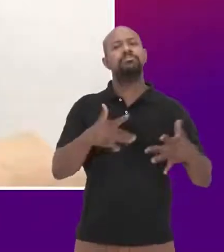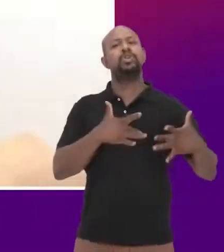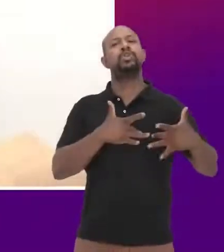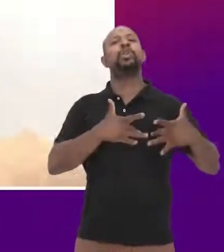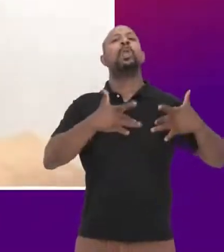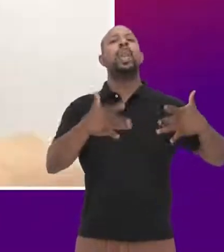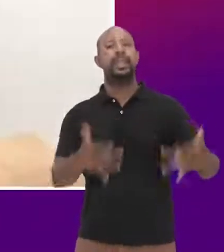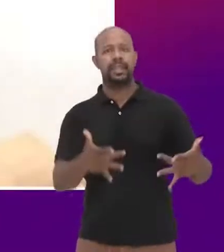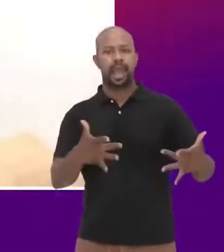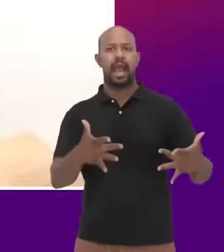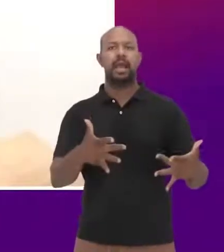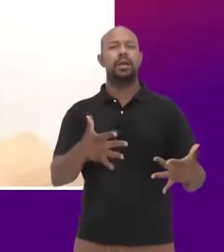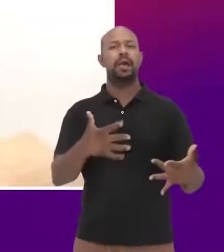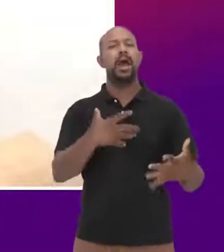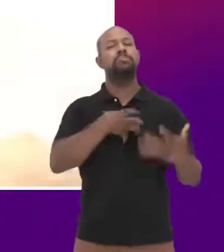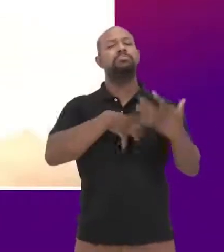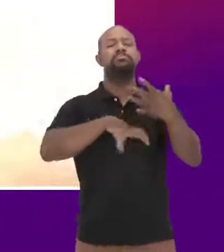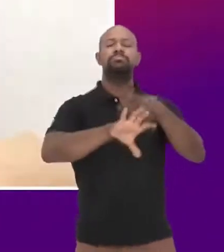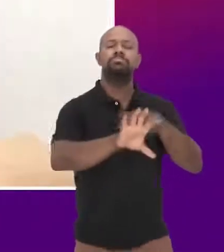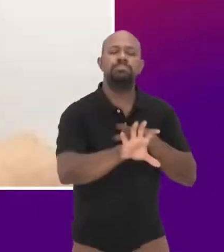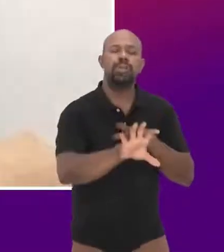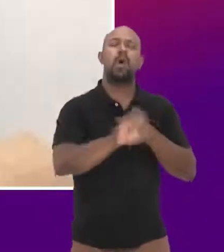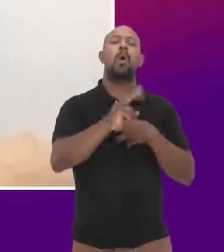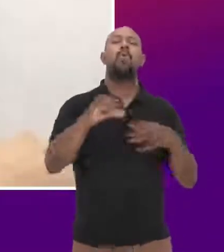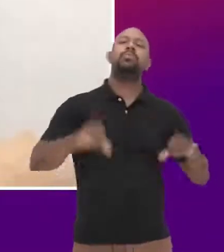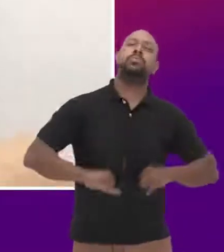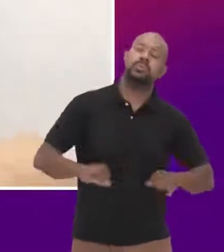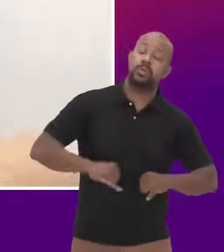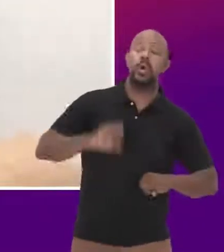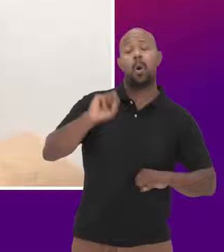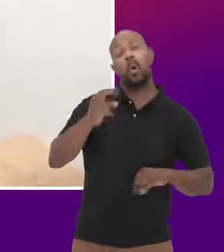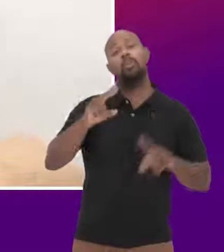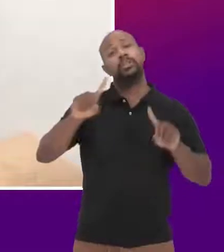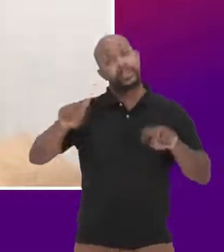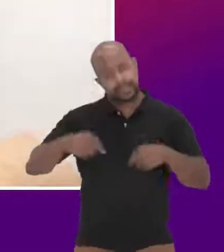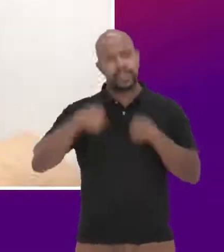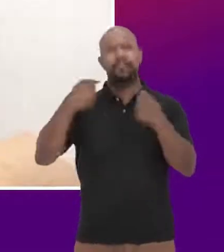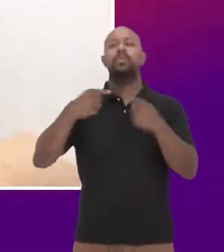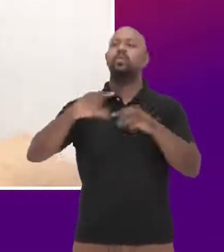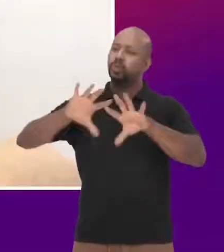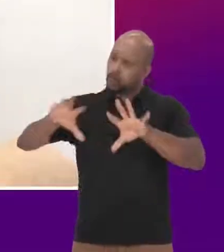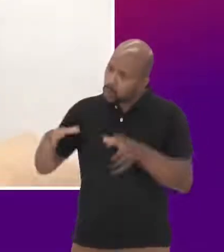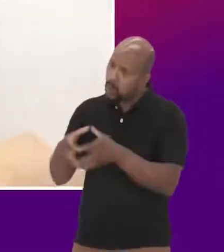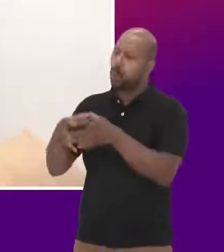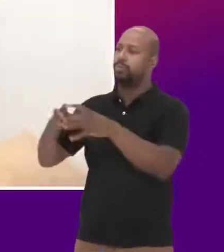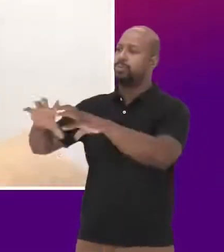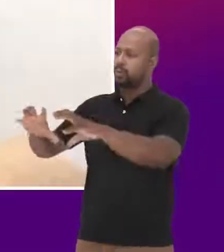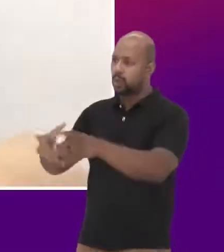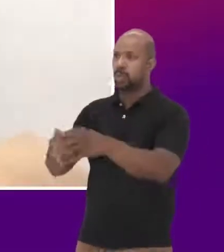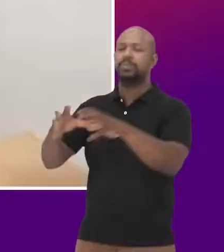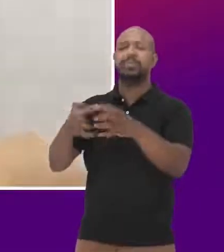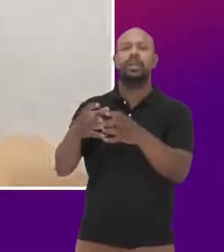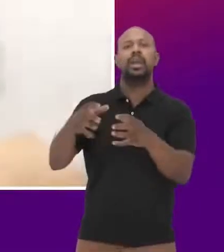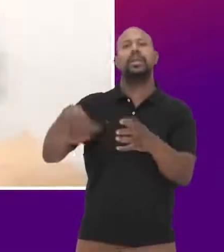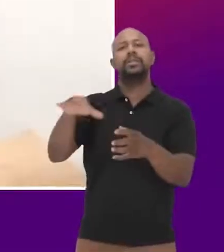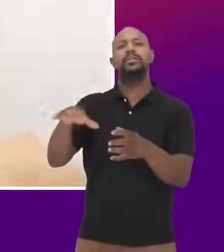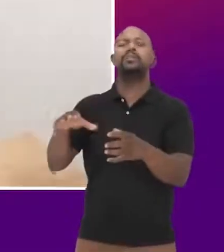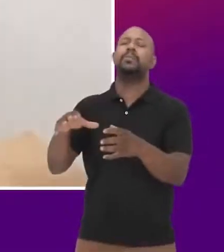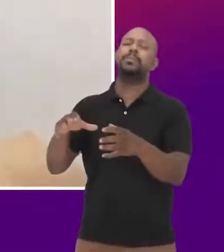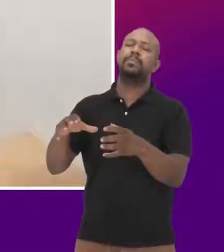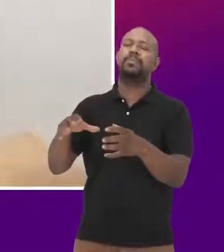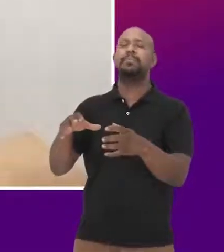solidários à empatia ou à dor ou os desafios de grupos que são os